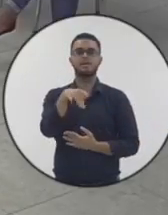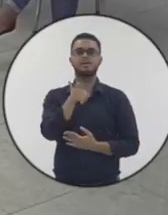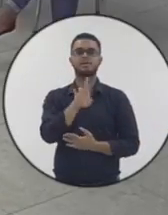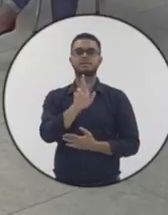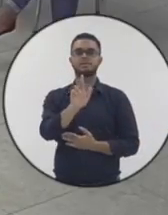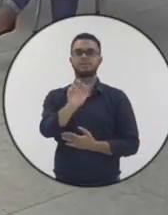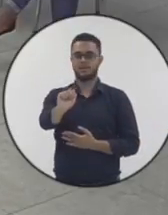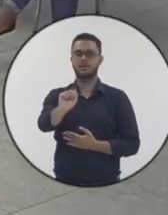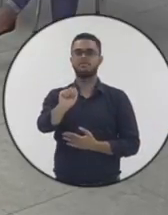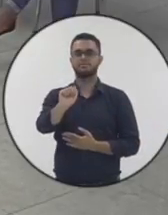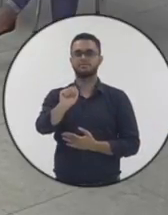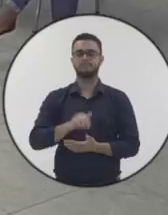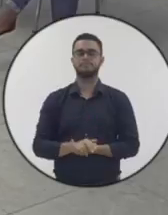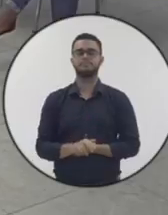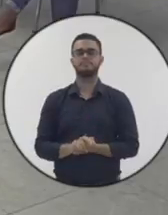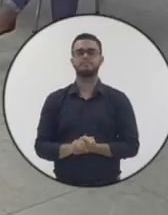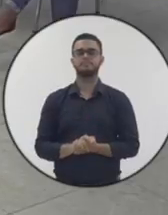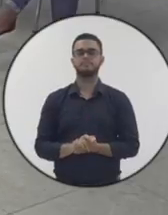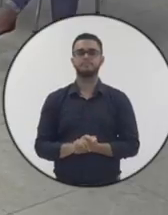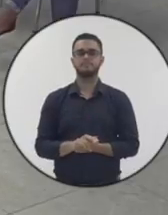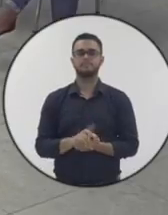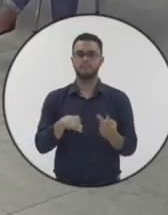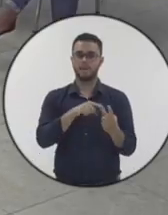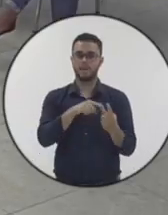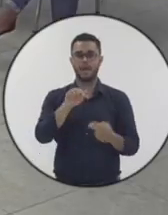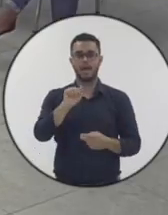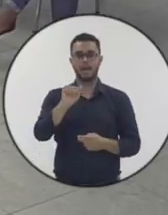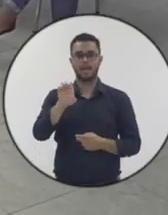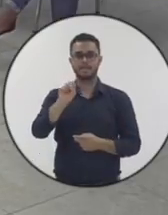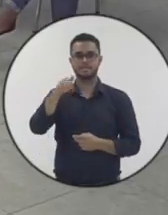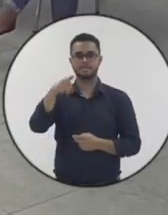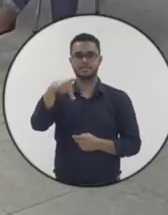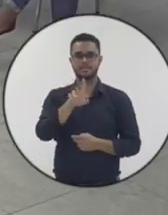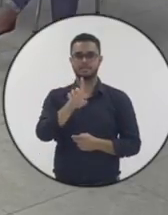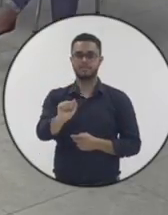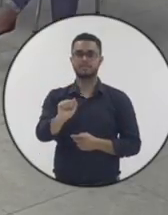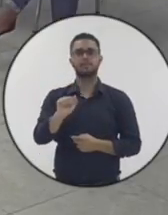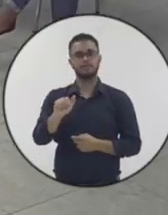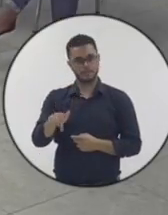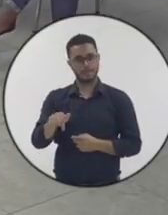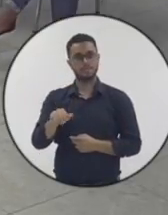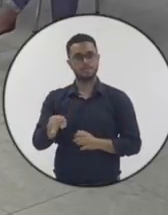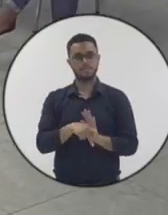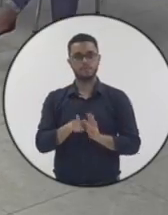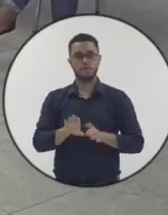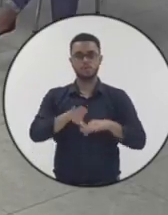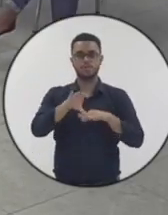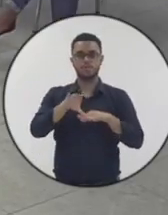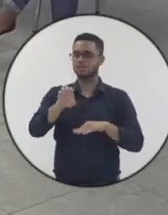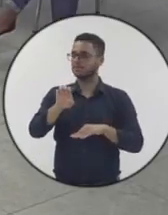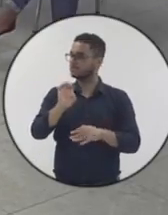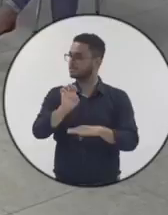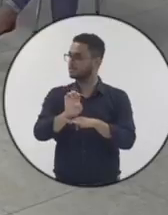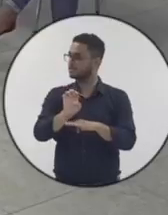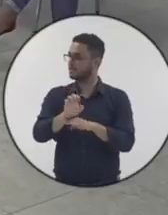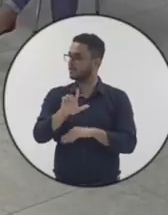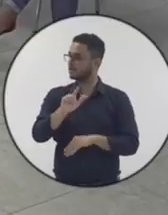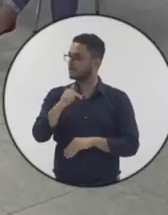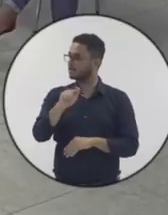de Travestis e Transsexuais. Temos a Alessandra Ramos, do Conselho Estadual LGBT do Rio de